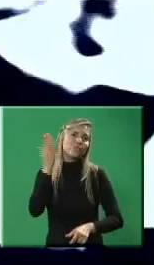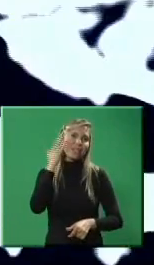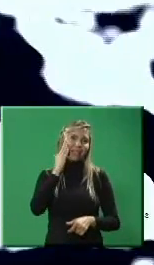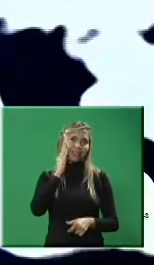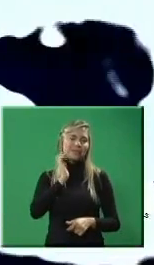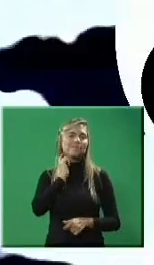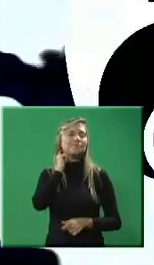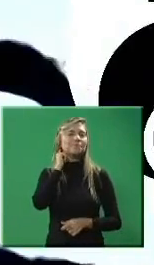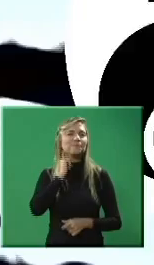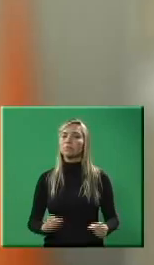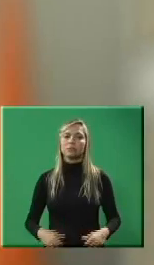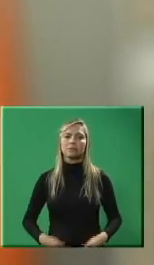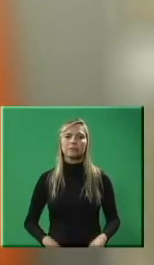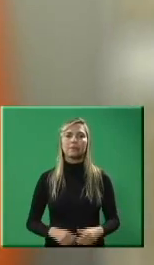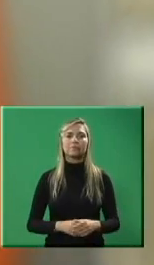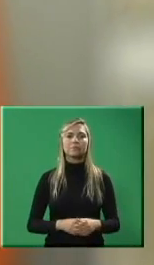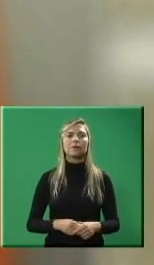participa.